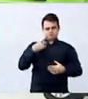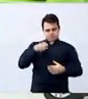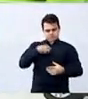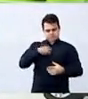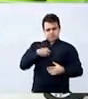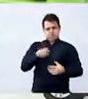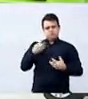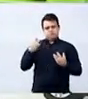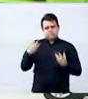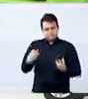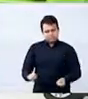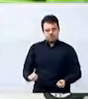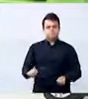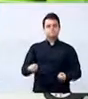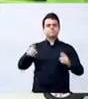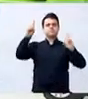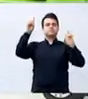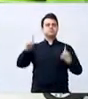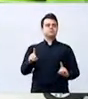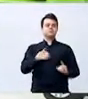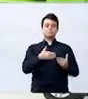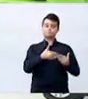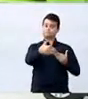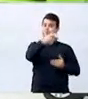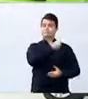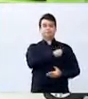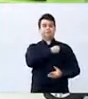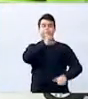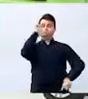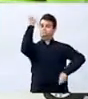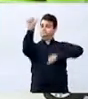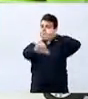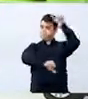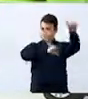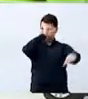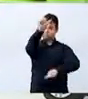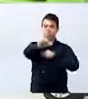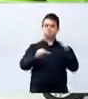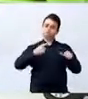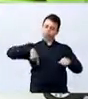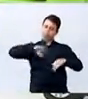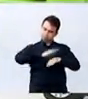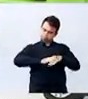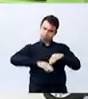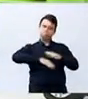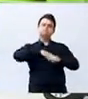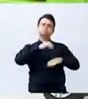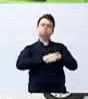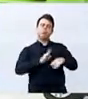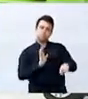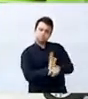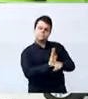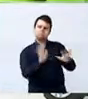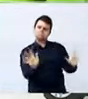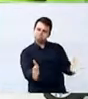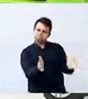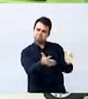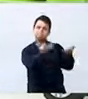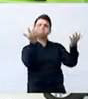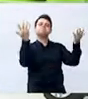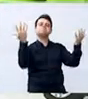porque ela vai precisar viver de um novo modo, né? Então, a gente trabalha nesse sentido, para fazer o acolhimento e